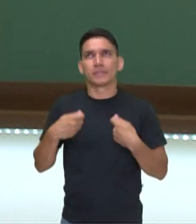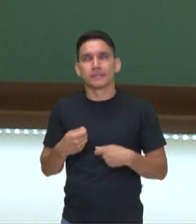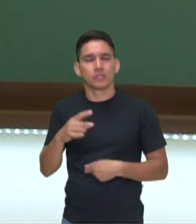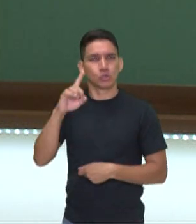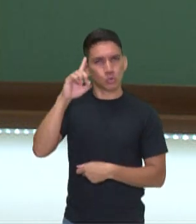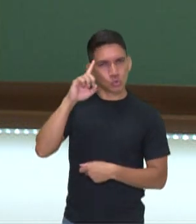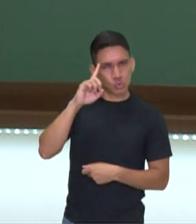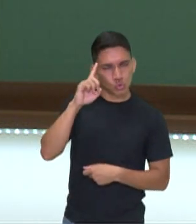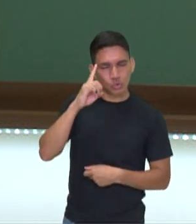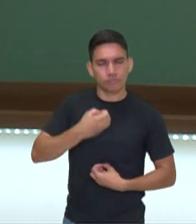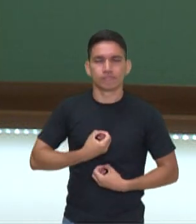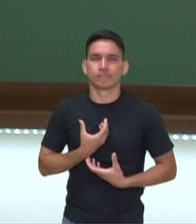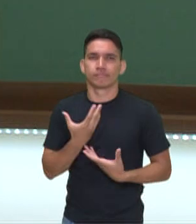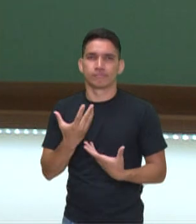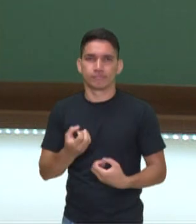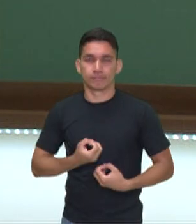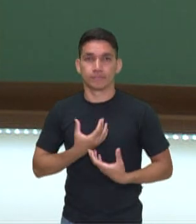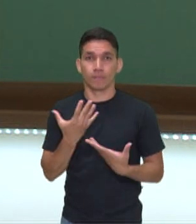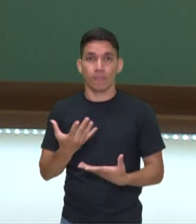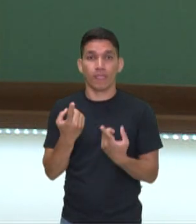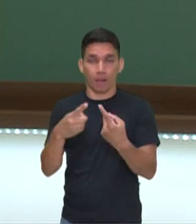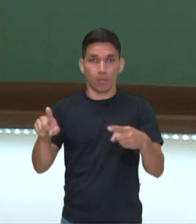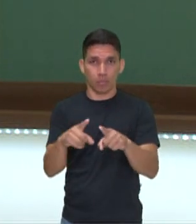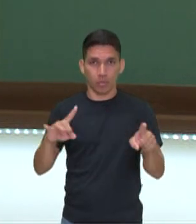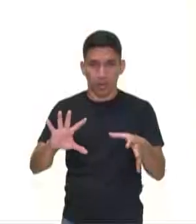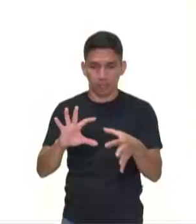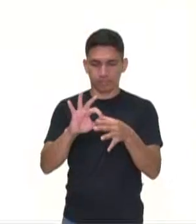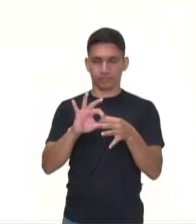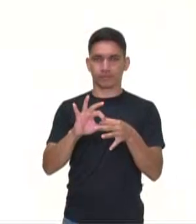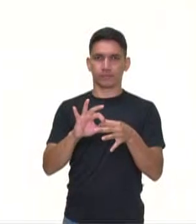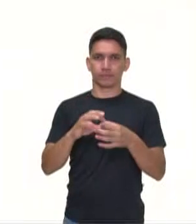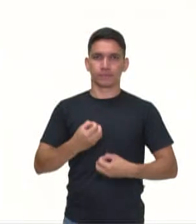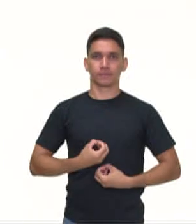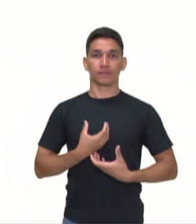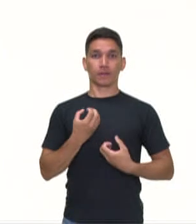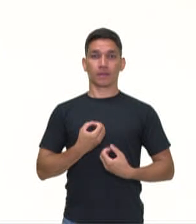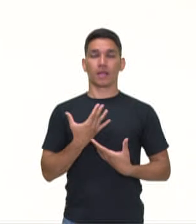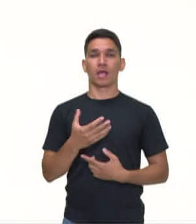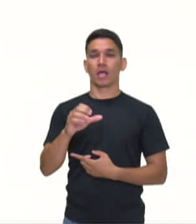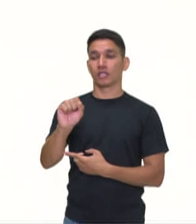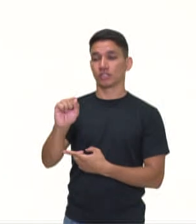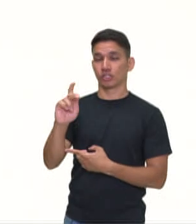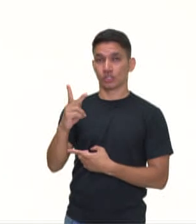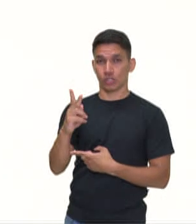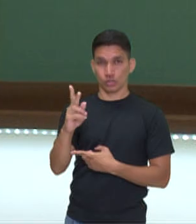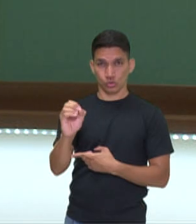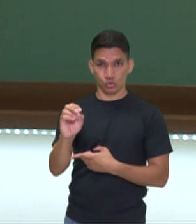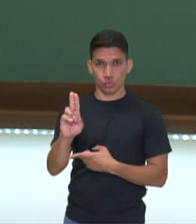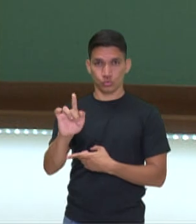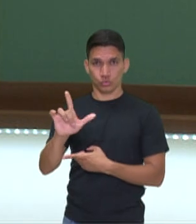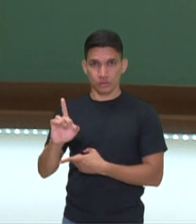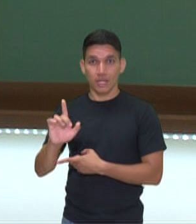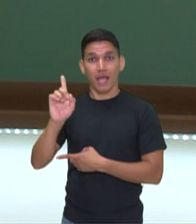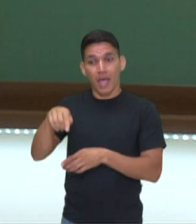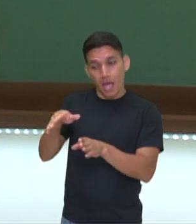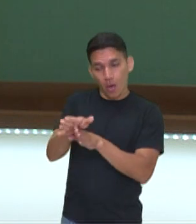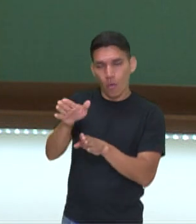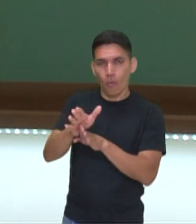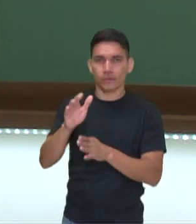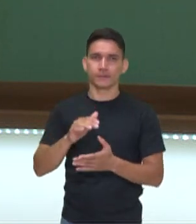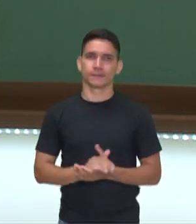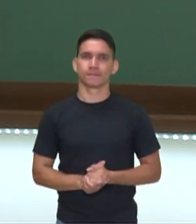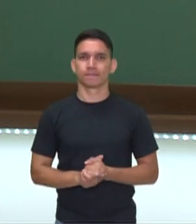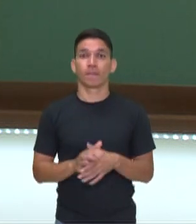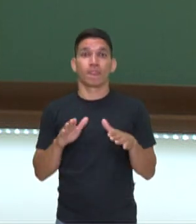para a alma. Should vem trazer a ideia de advice, uma ideia de conselho, ok?